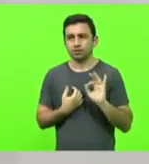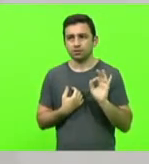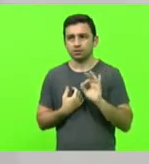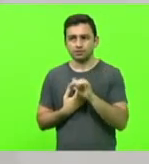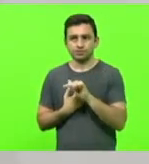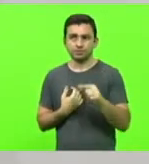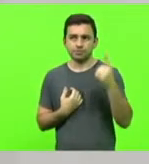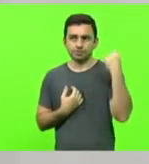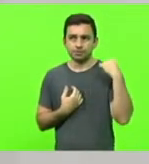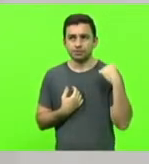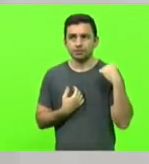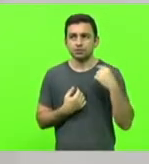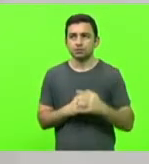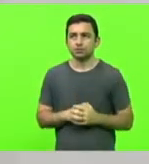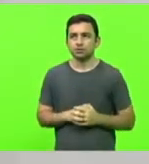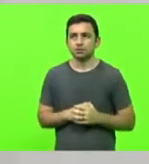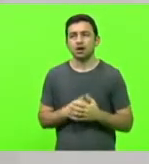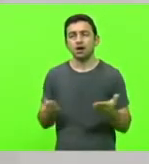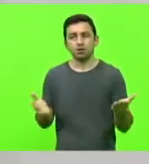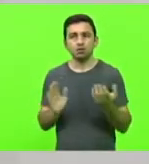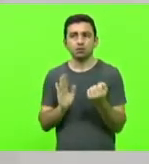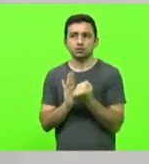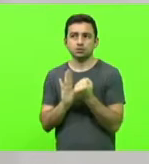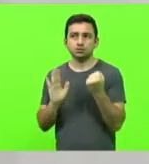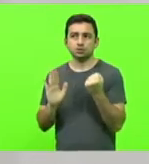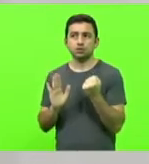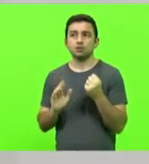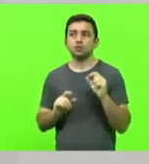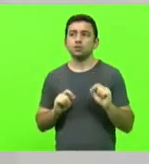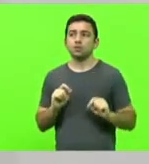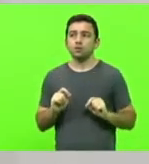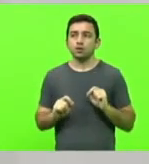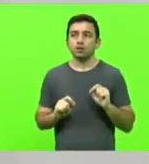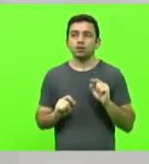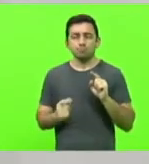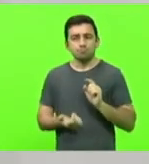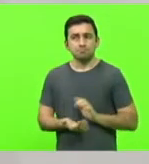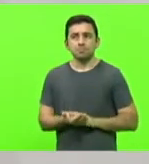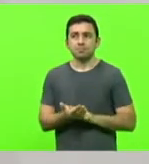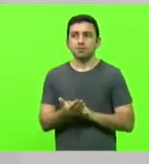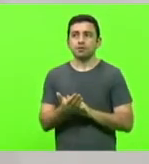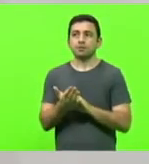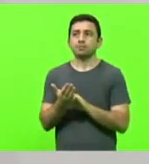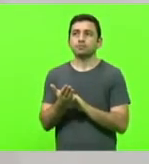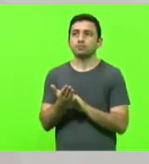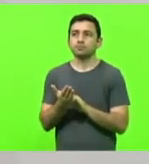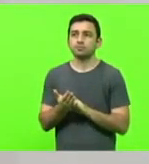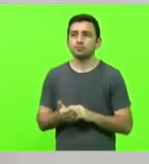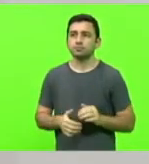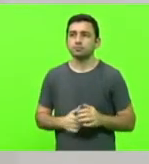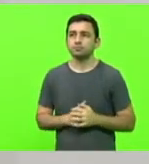semana passada, deixar registrado aqui os parabéns ao